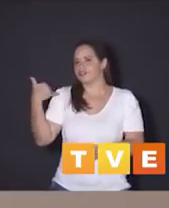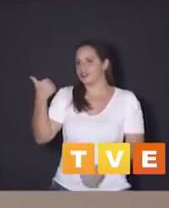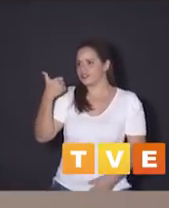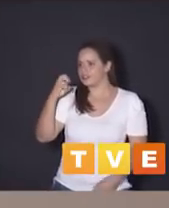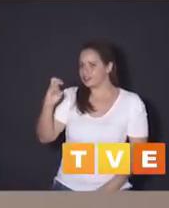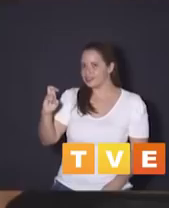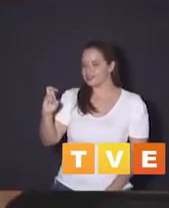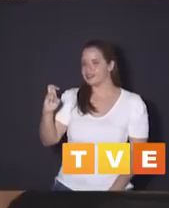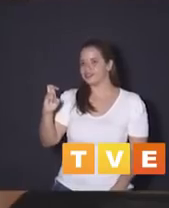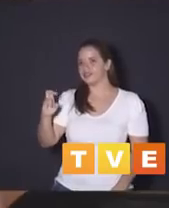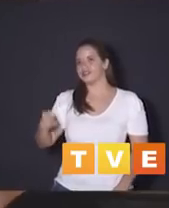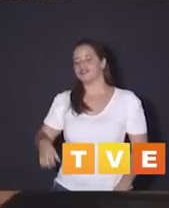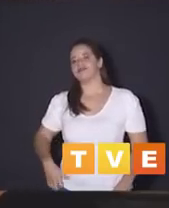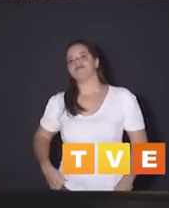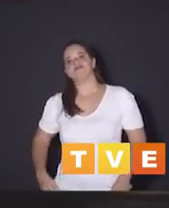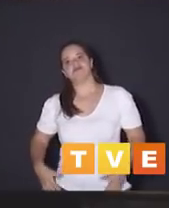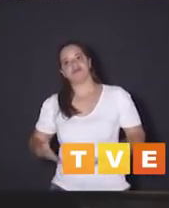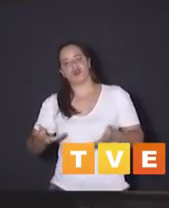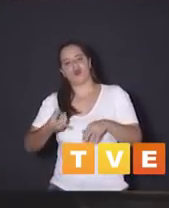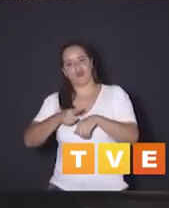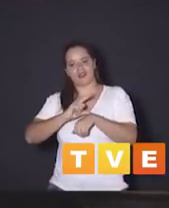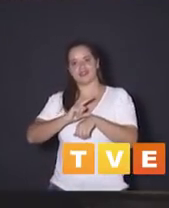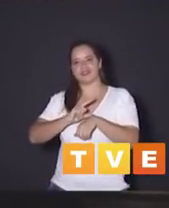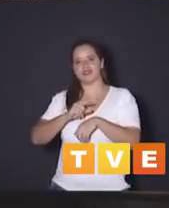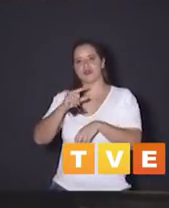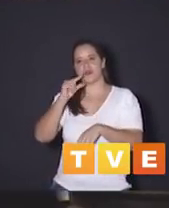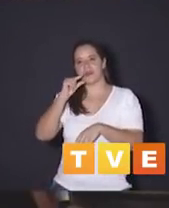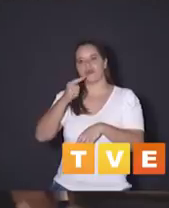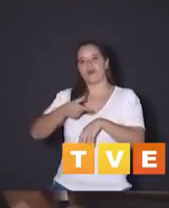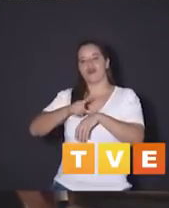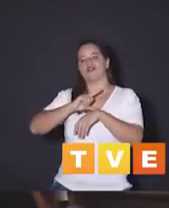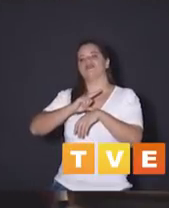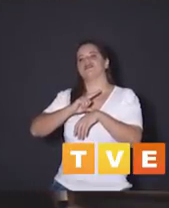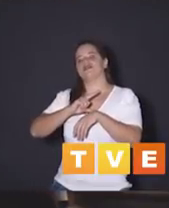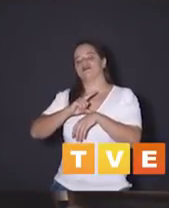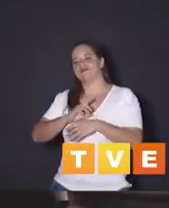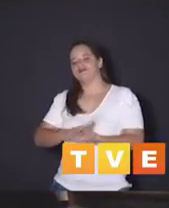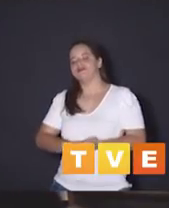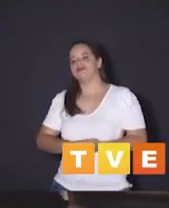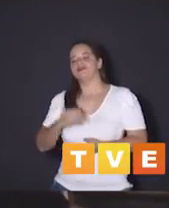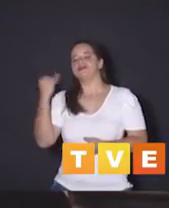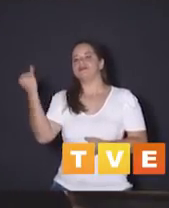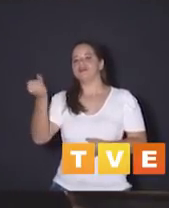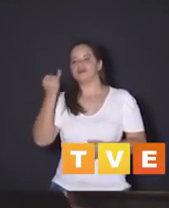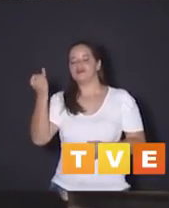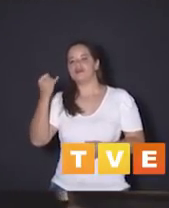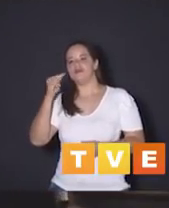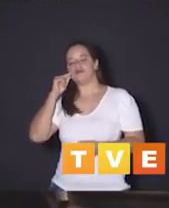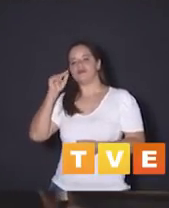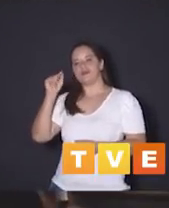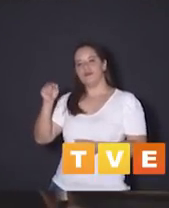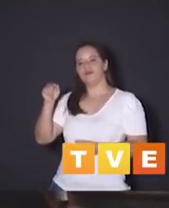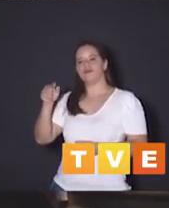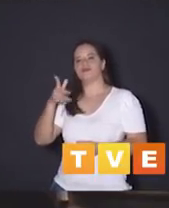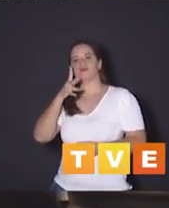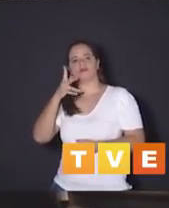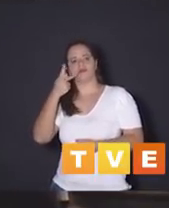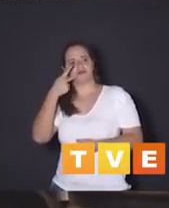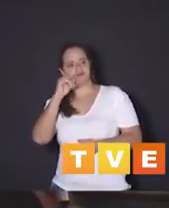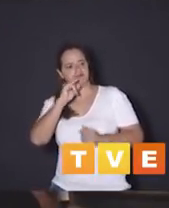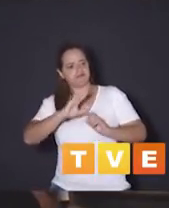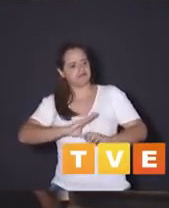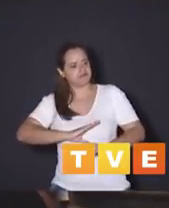idade o antes disso né talvez um pouco antes um pouco antes é a importância disso né dos pais